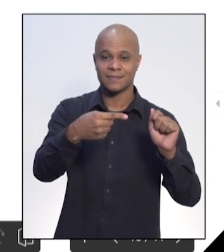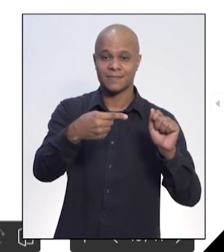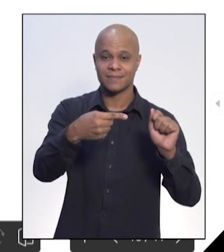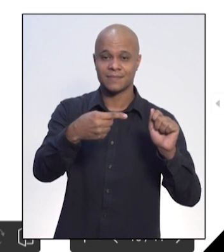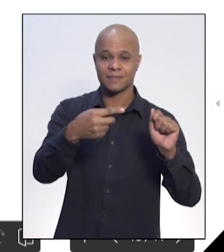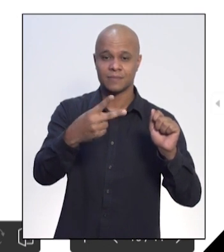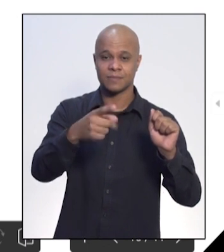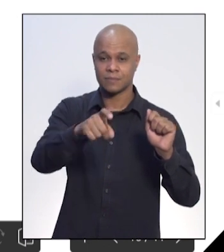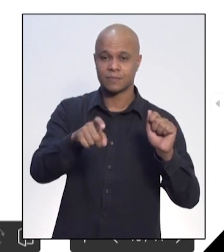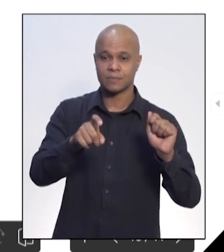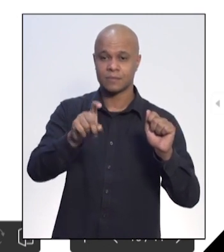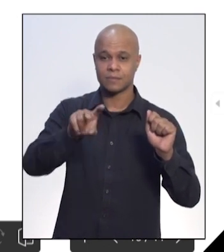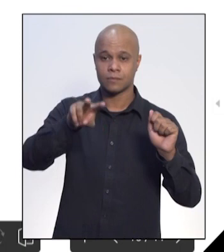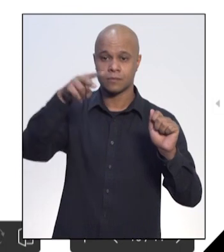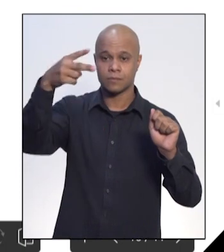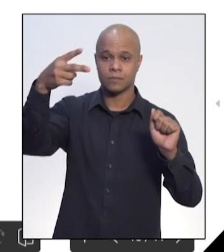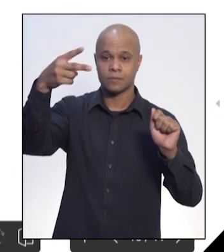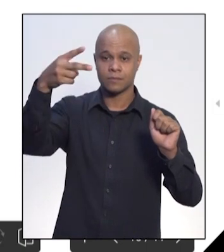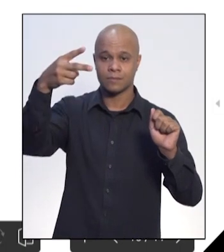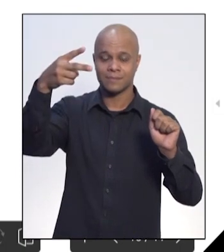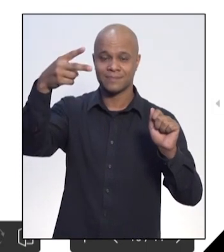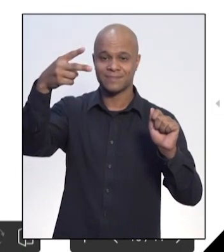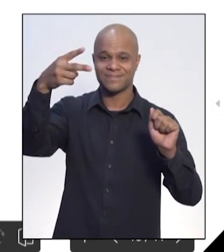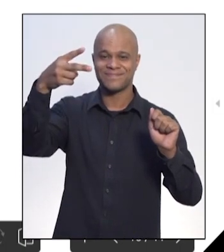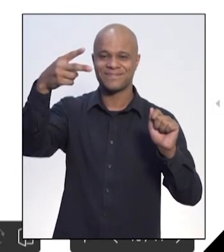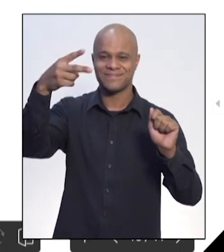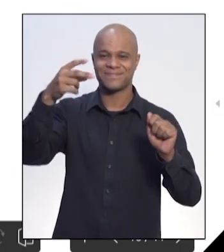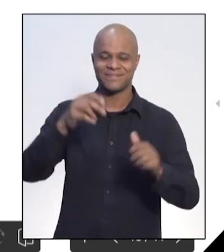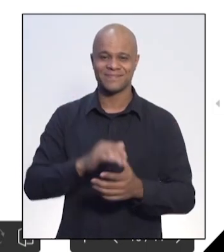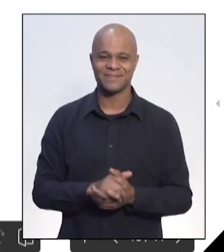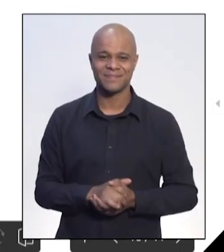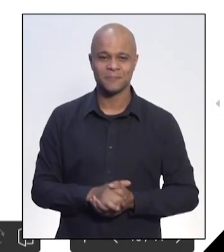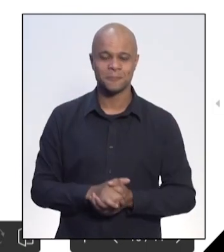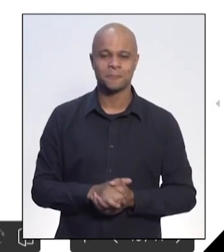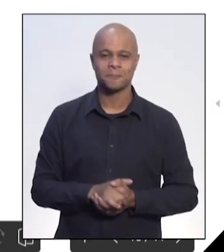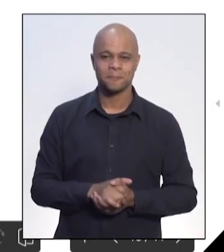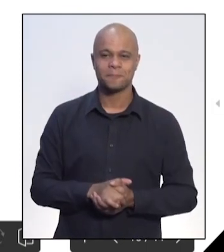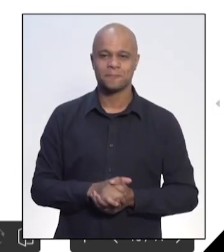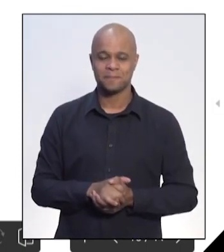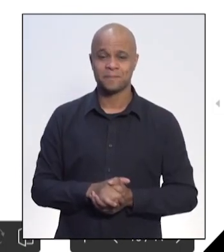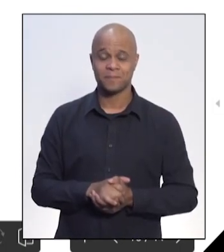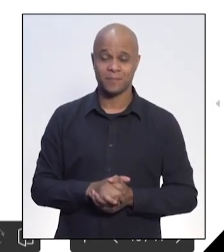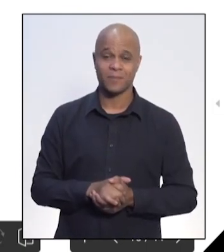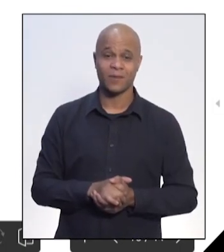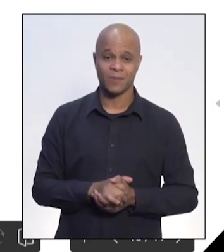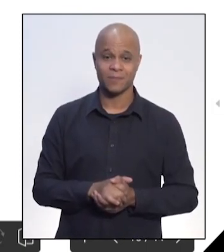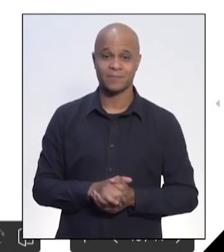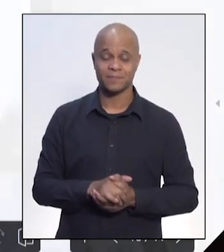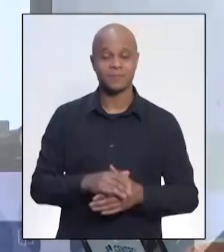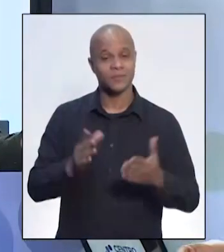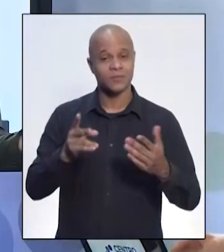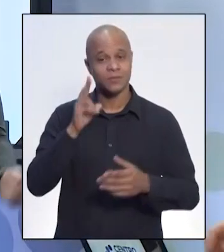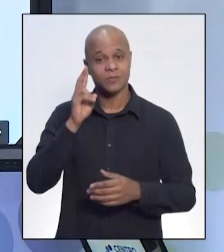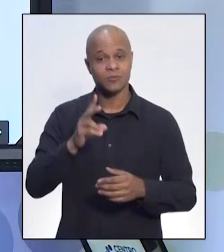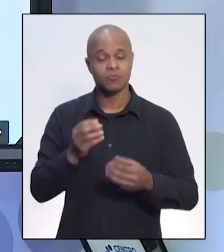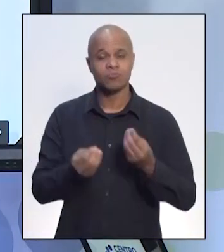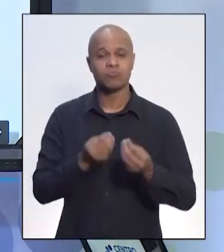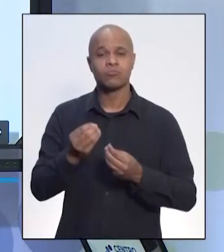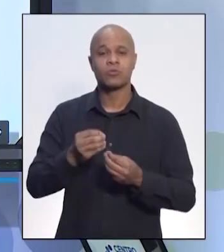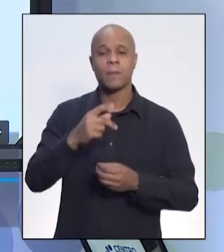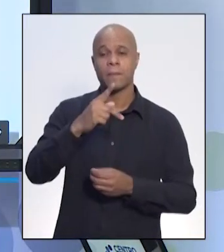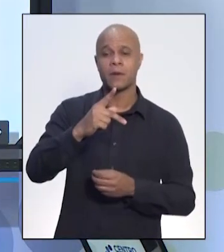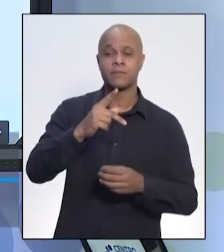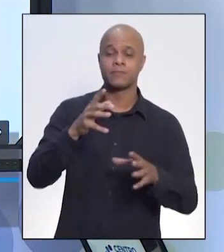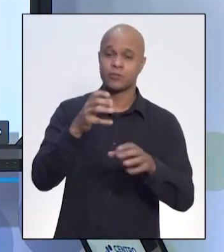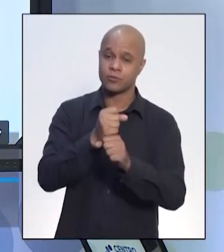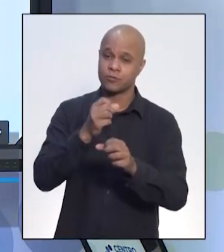ao quadrado. Então, só retomando, no item A do meu exercício, ele pediu perímetro. O que era perímetro mesmo?